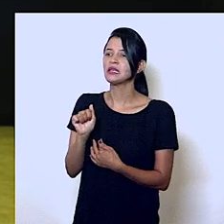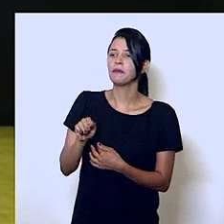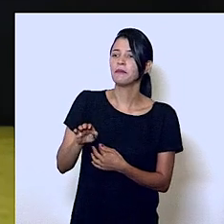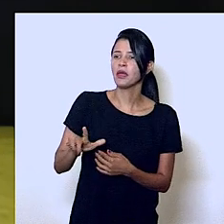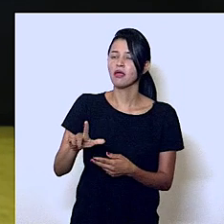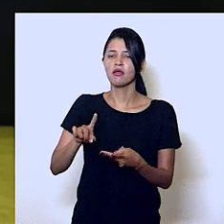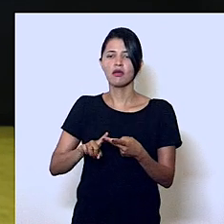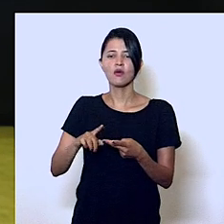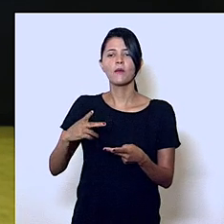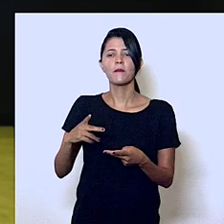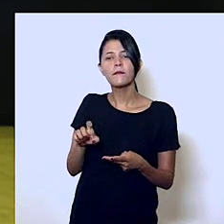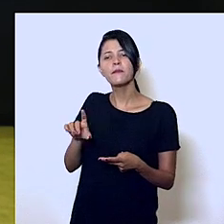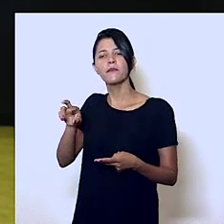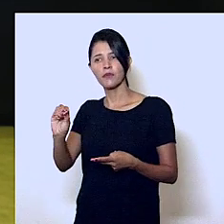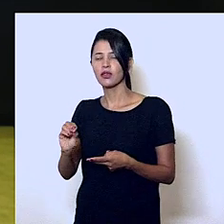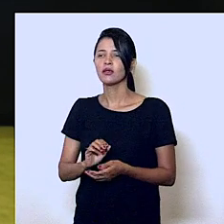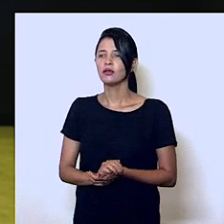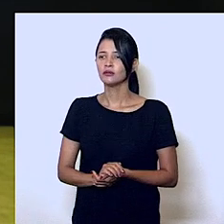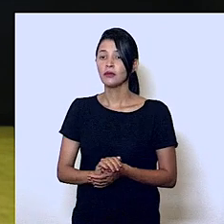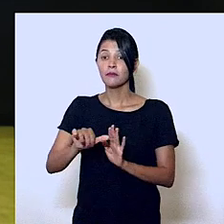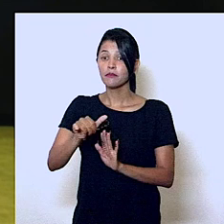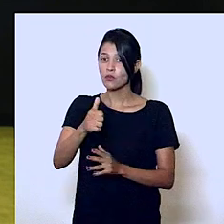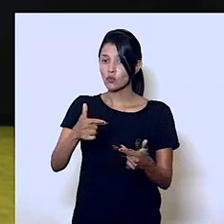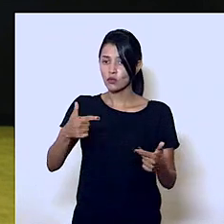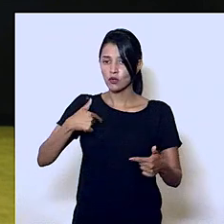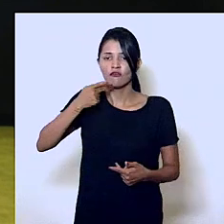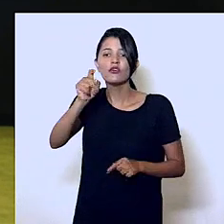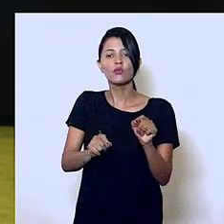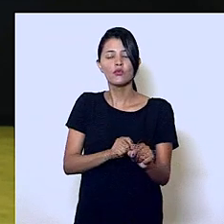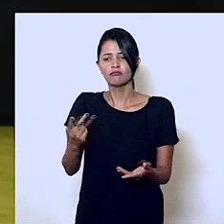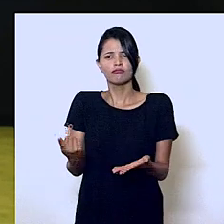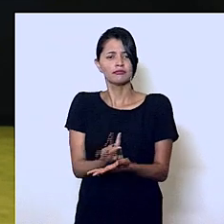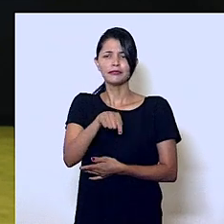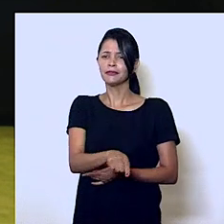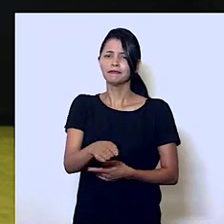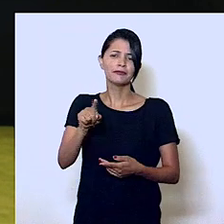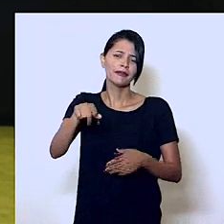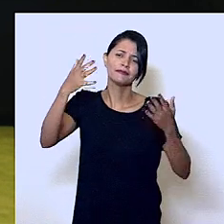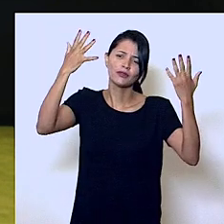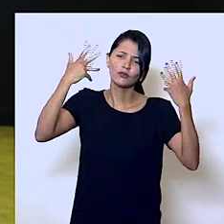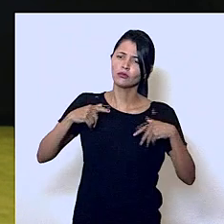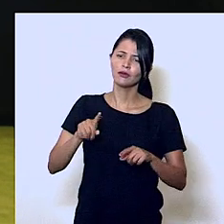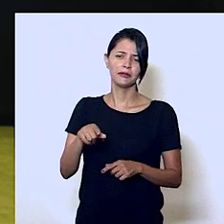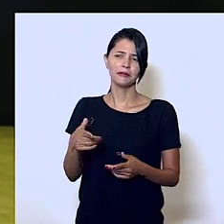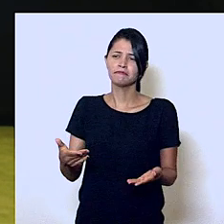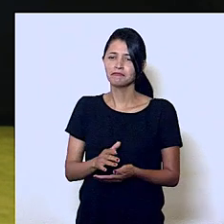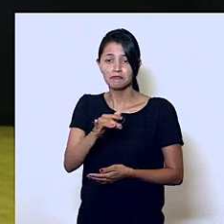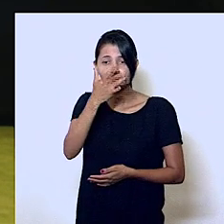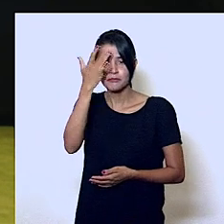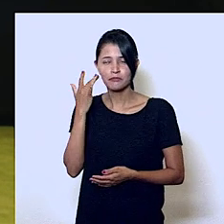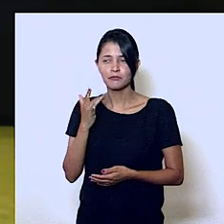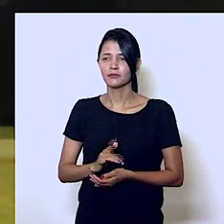a primeira coisa que eu devo dizer é que o que está acontecendo aqui é muito natural. Quer dizer, se é alguém que